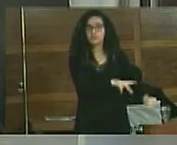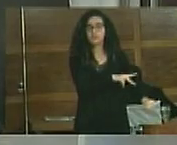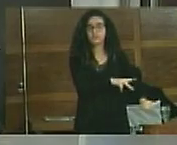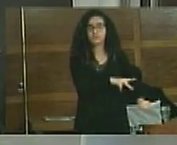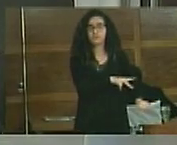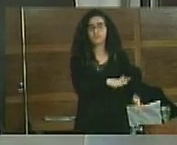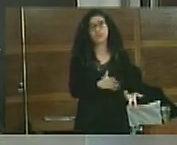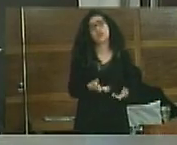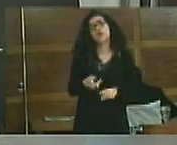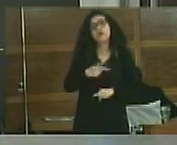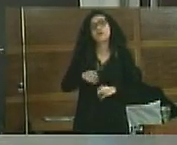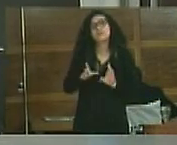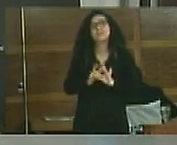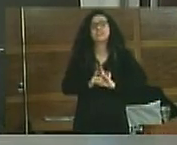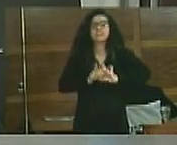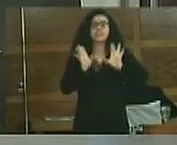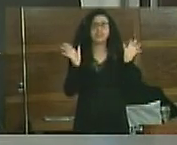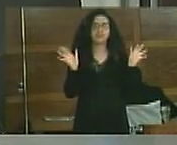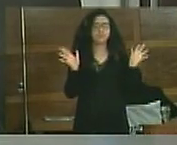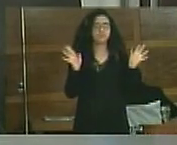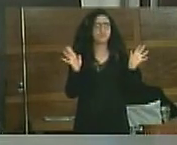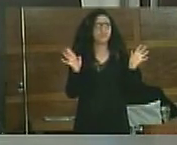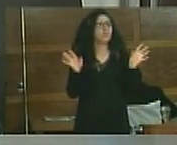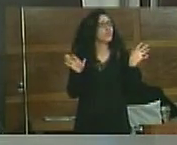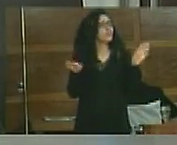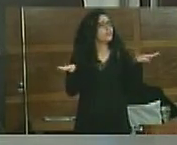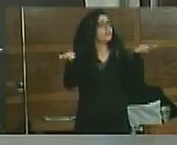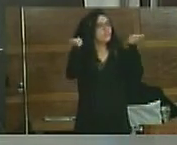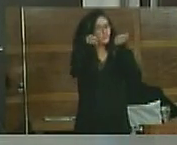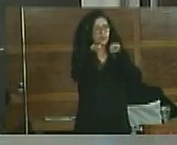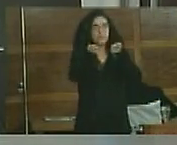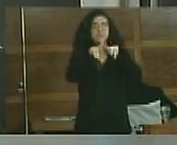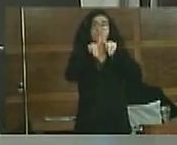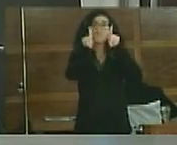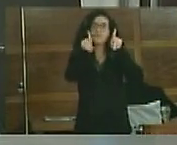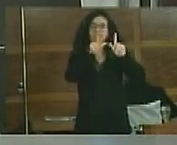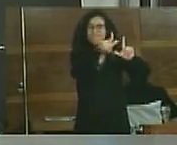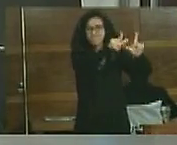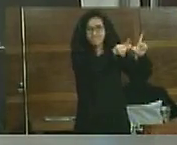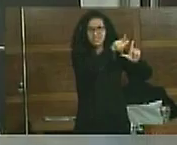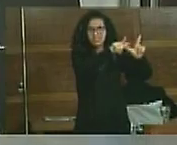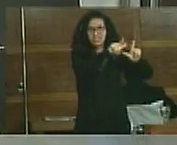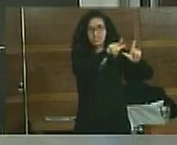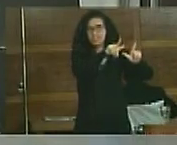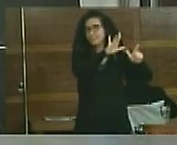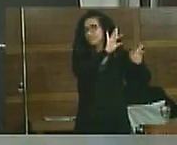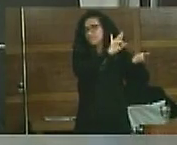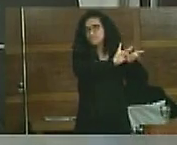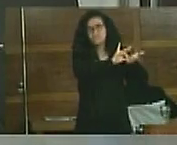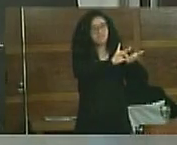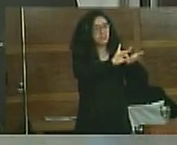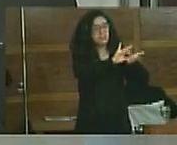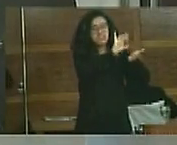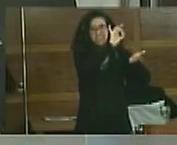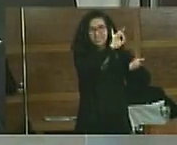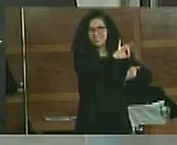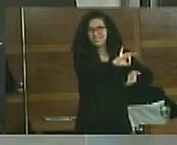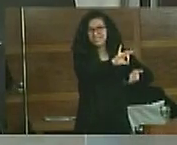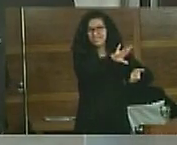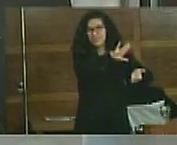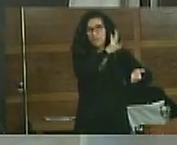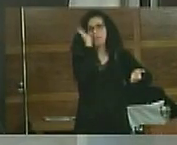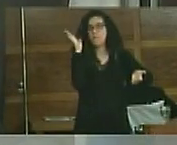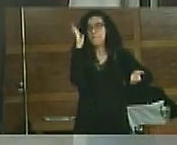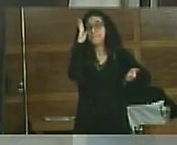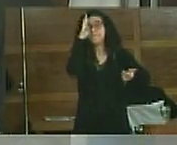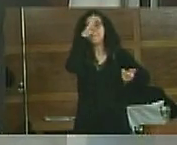É um país livre, é democrático, mas só que é uma emissora que realmente só leva